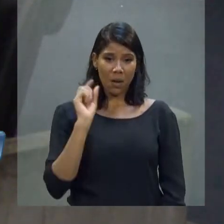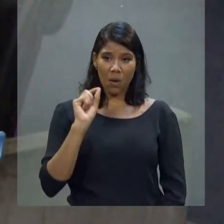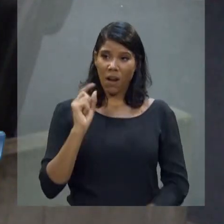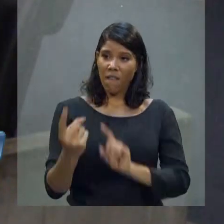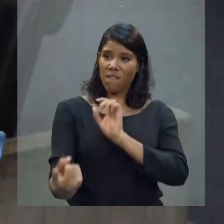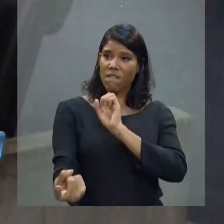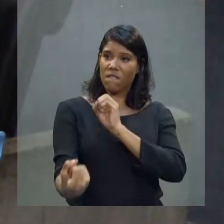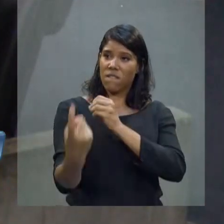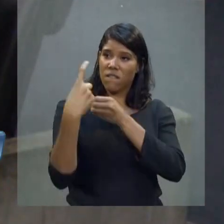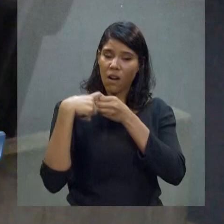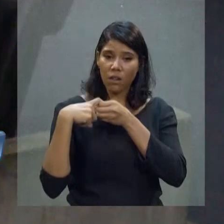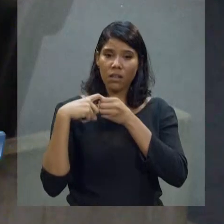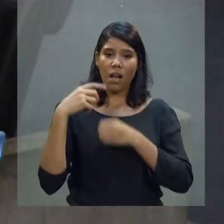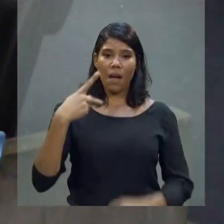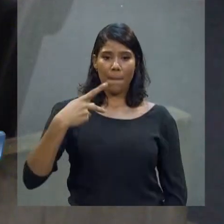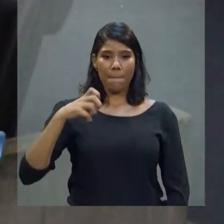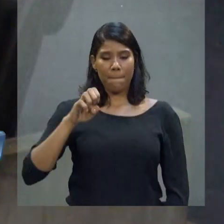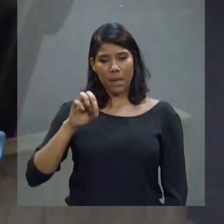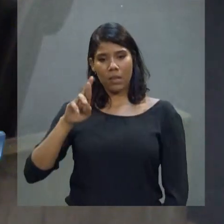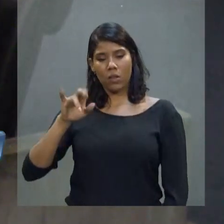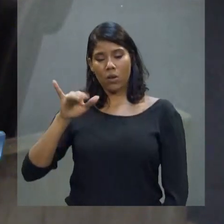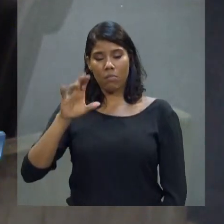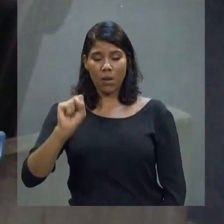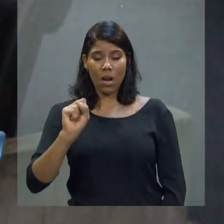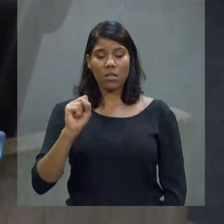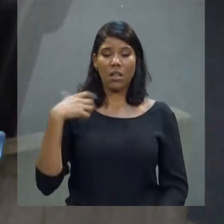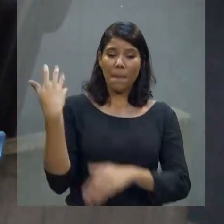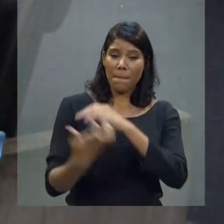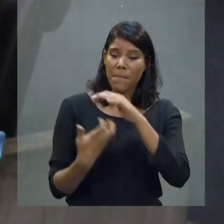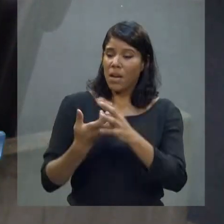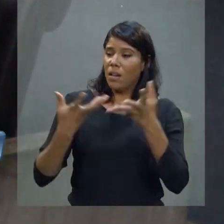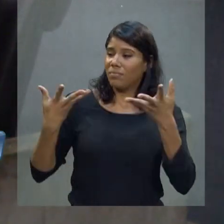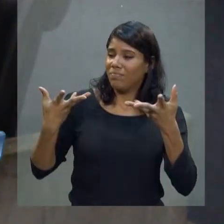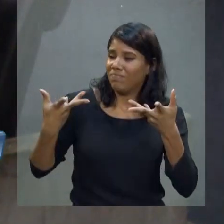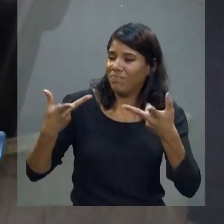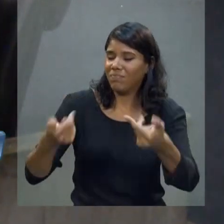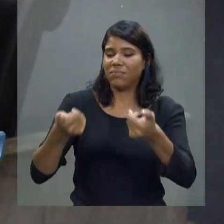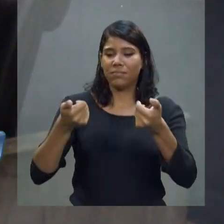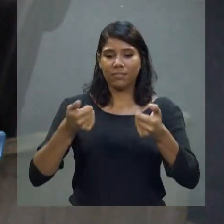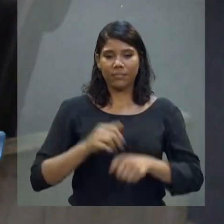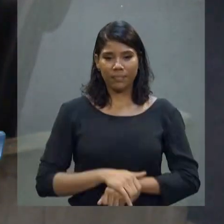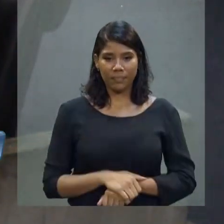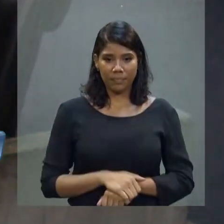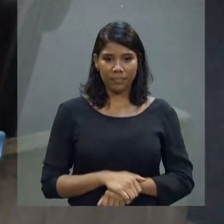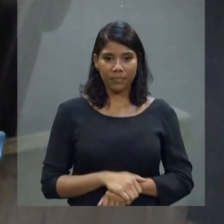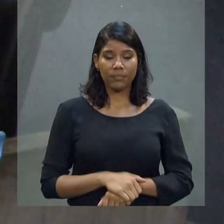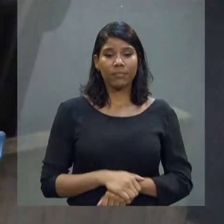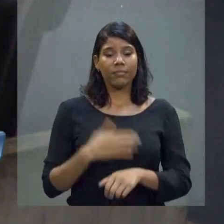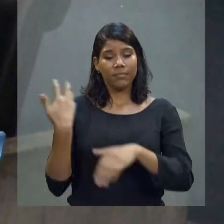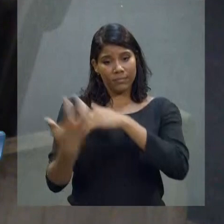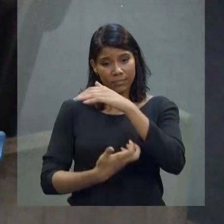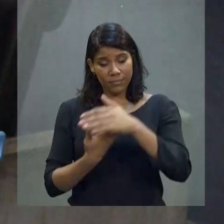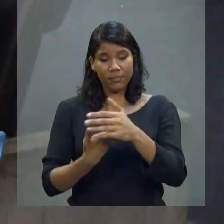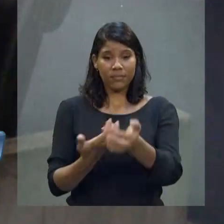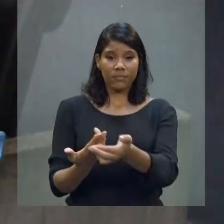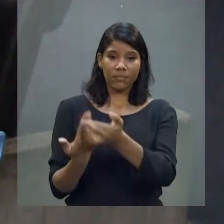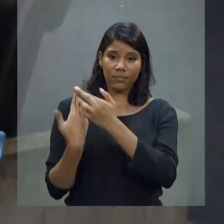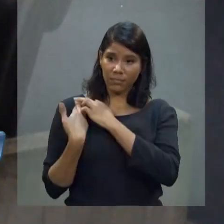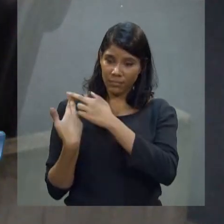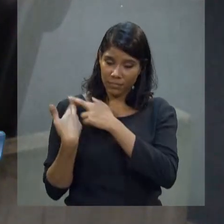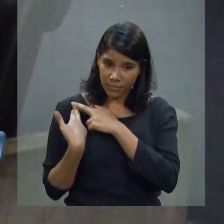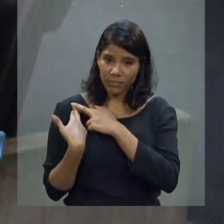voltar a Petrobras ser aquela empresa que sempre foi. Uma empresa competente, uma